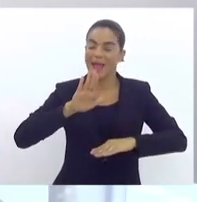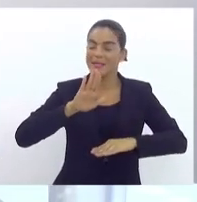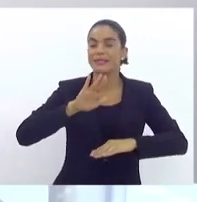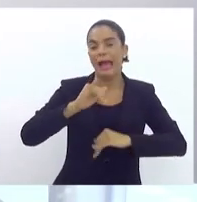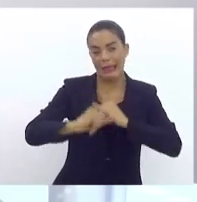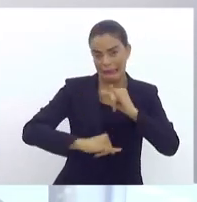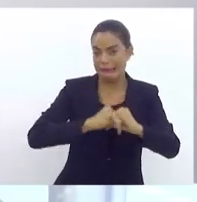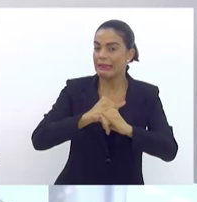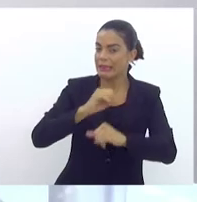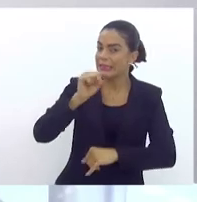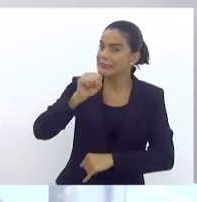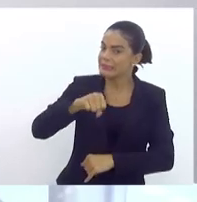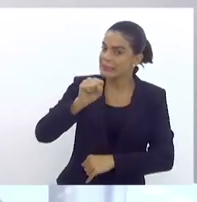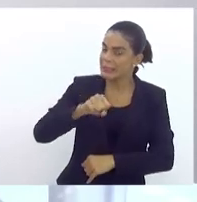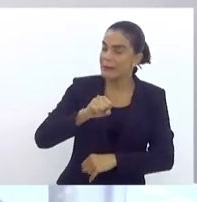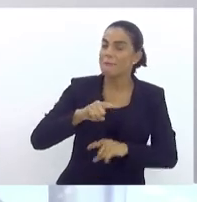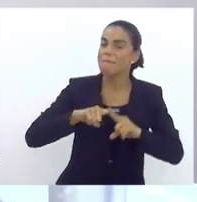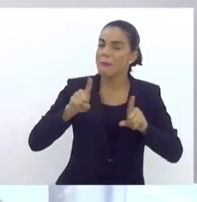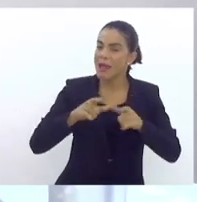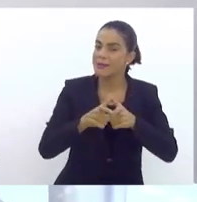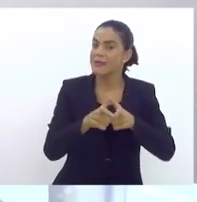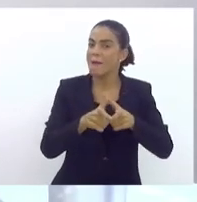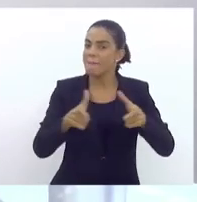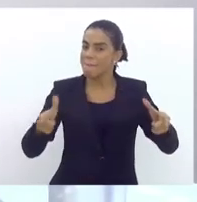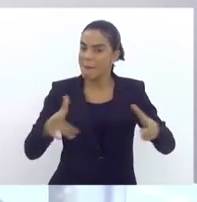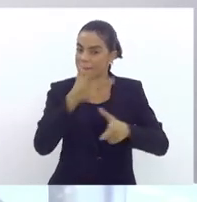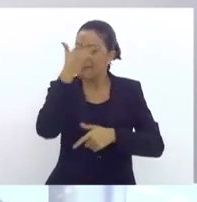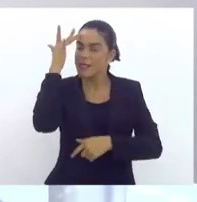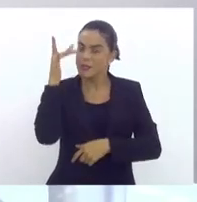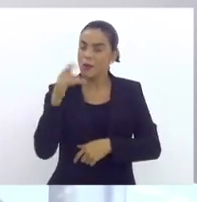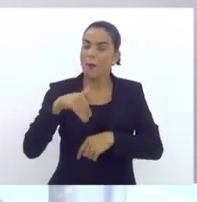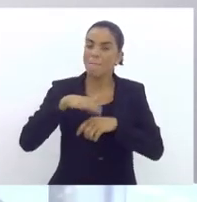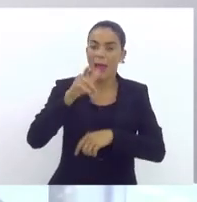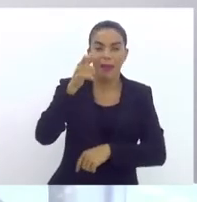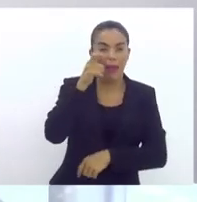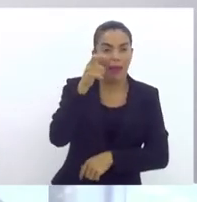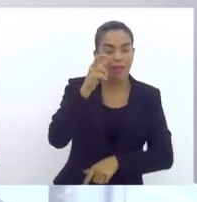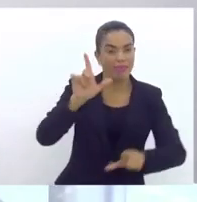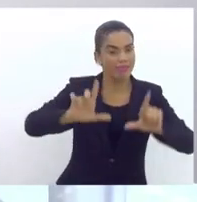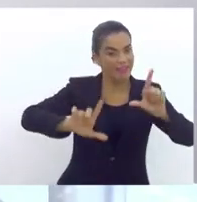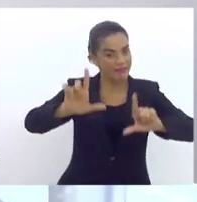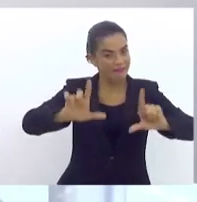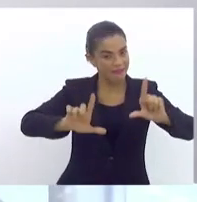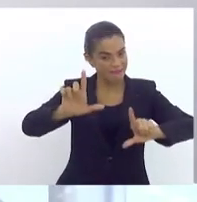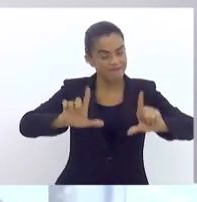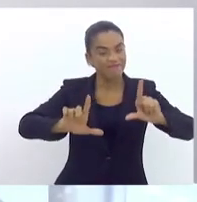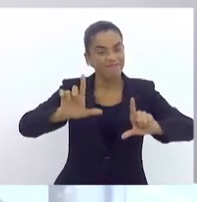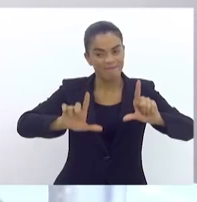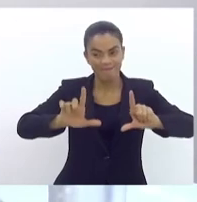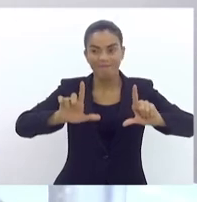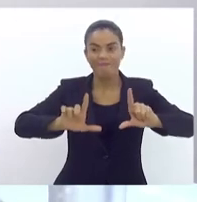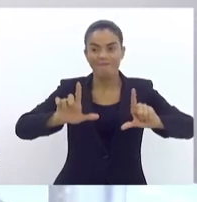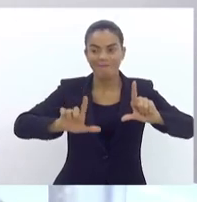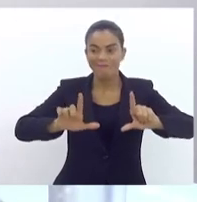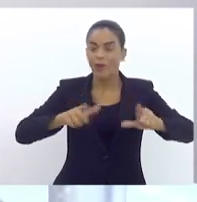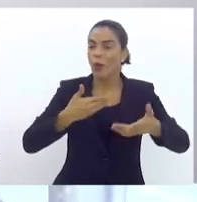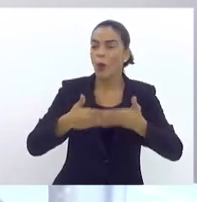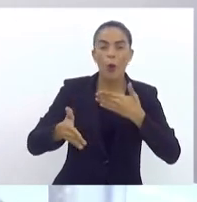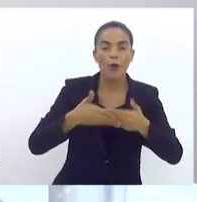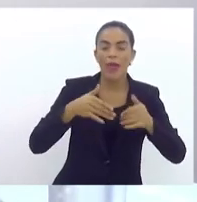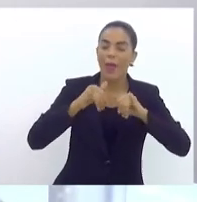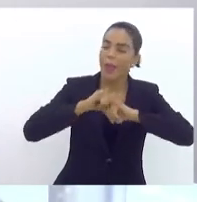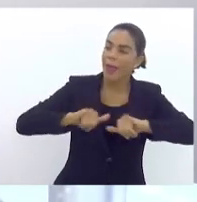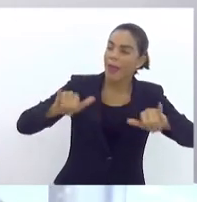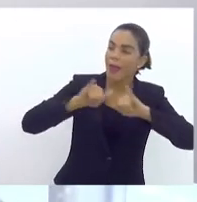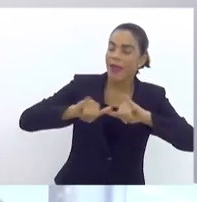alcança muito mas ainda a máxima é a TV qualquer pequena propaganda